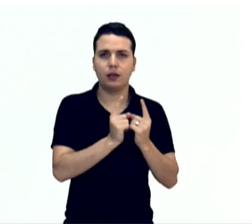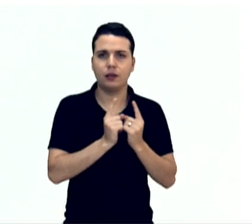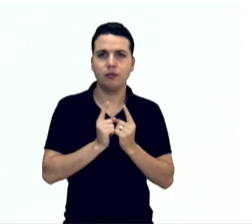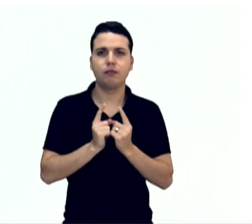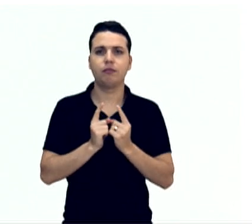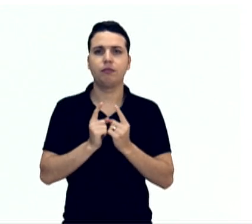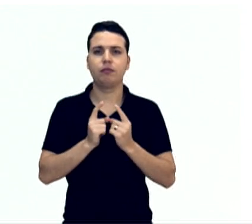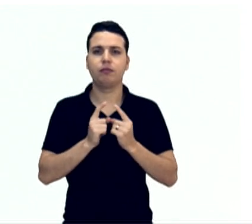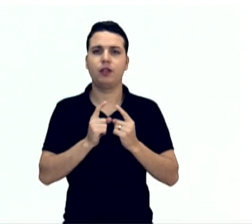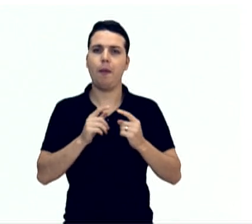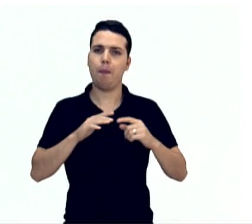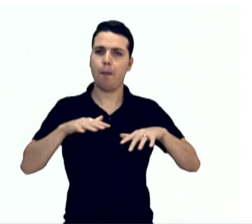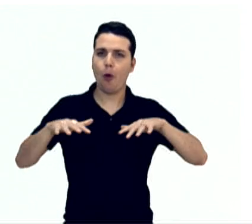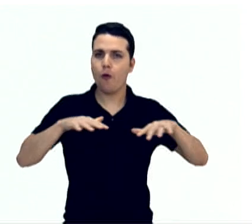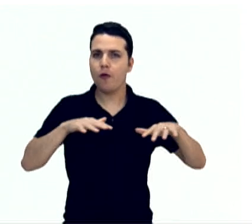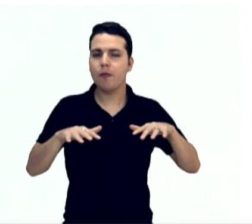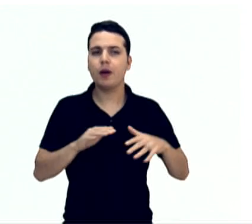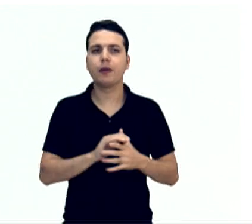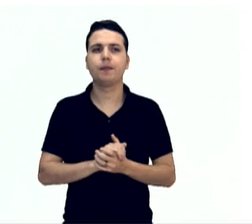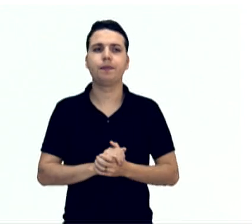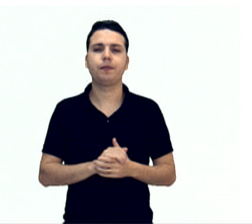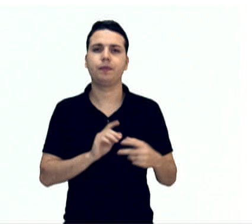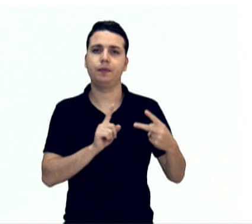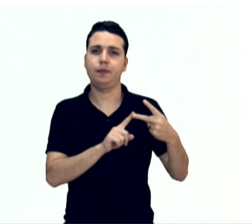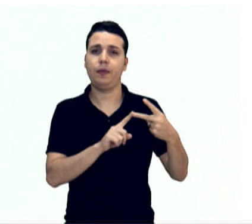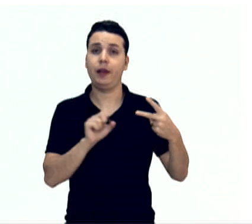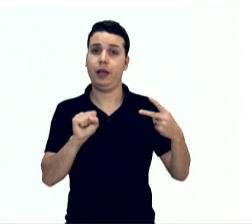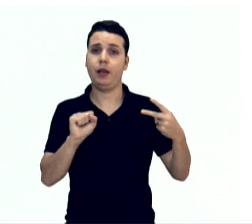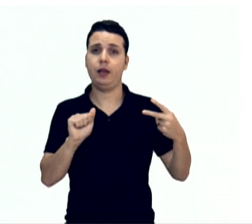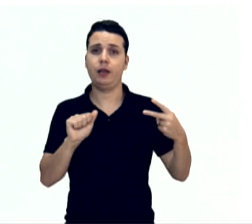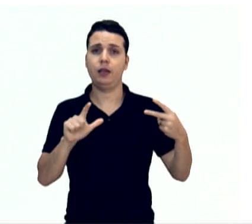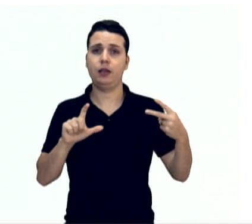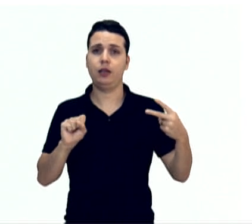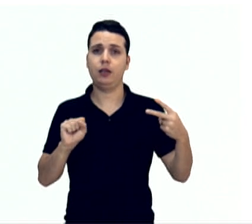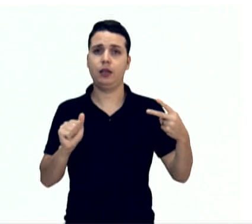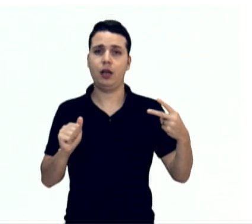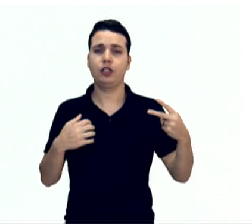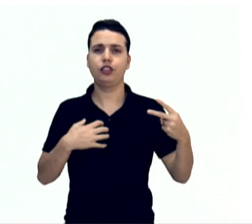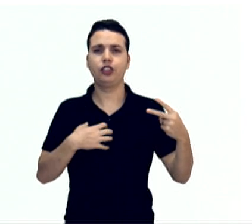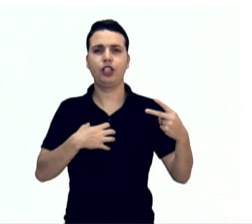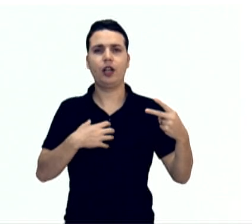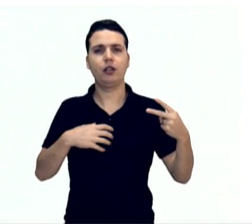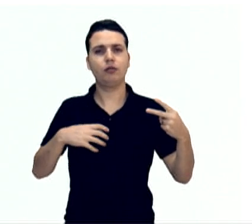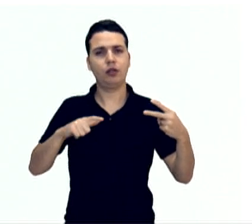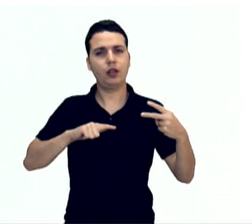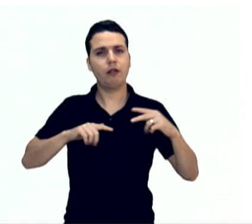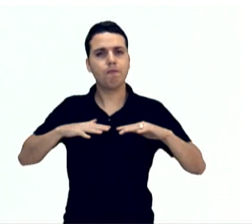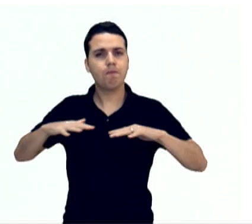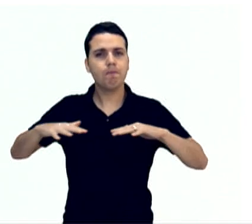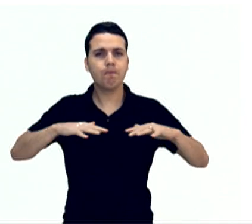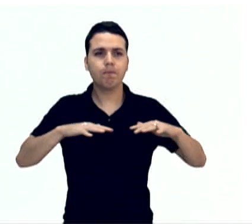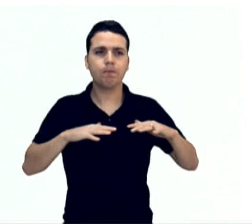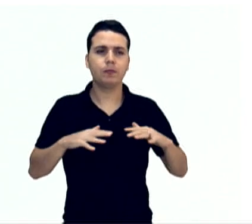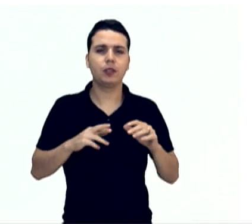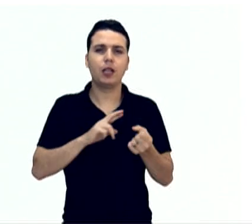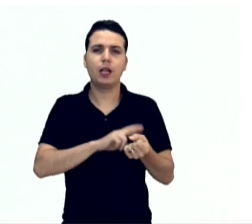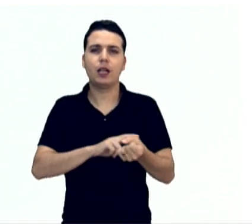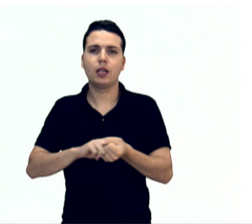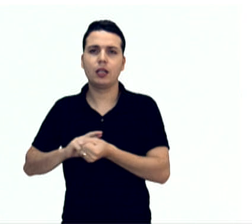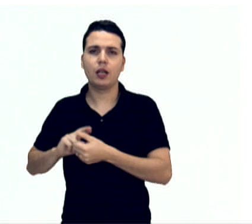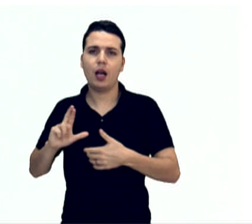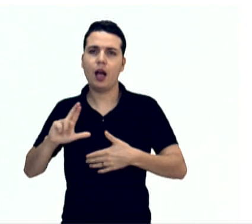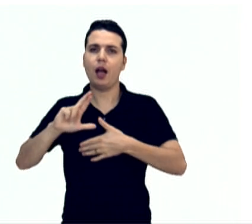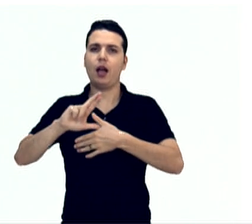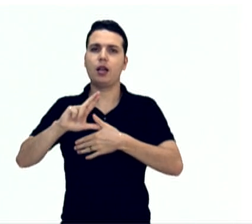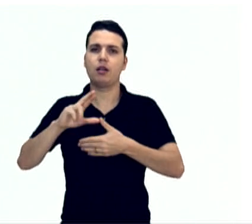os deslocamentos. Falamos da salsa, que é um ritmo bem vibrante, os ritmos latinos